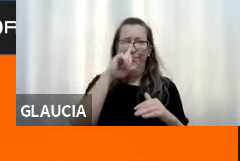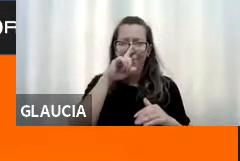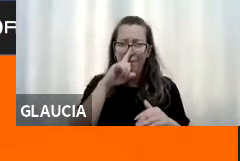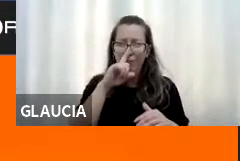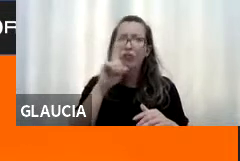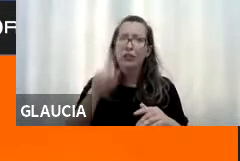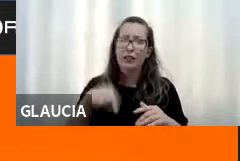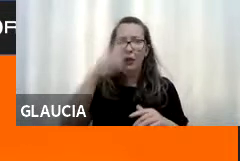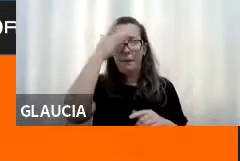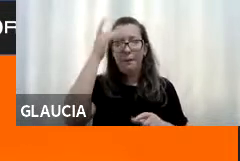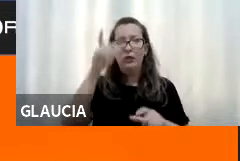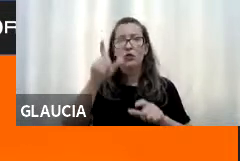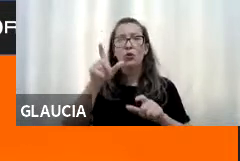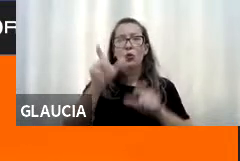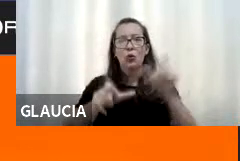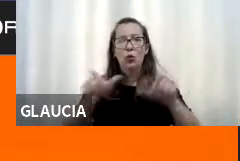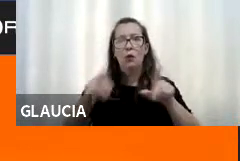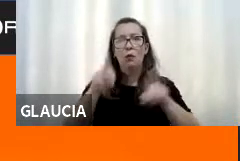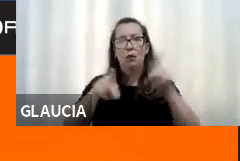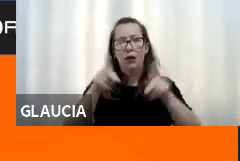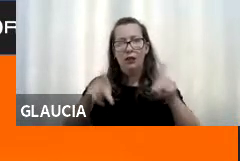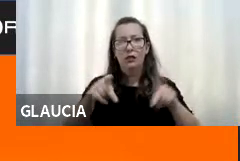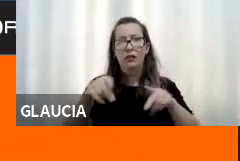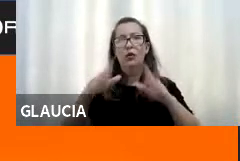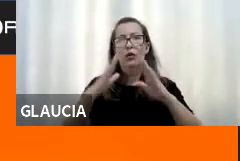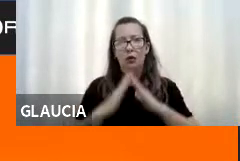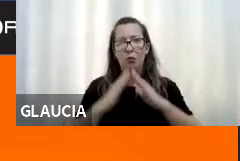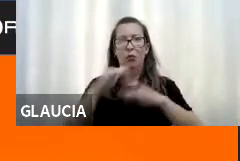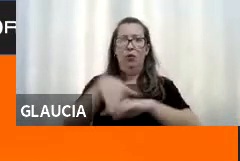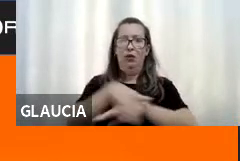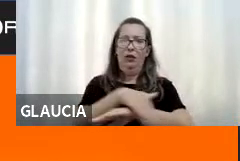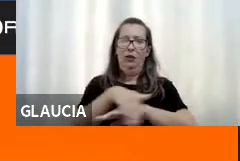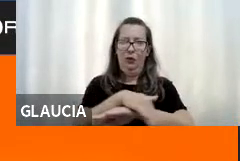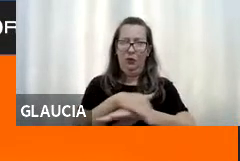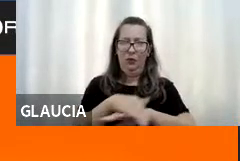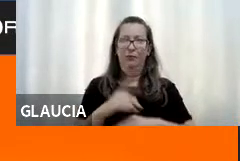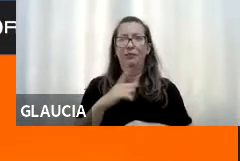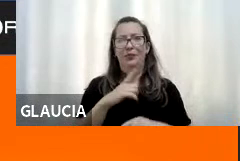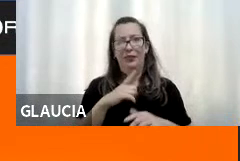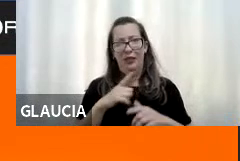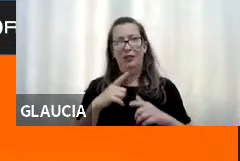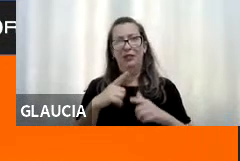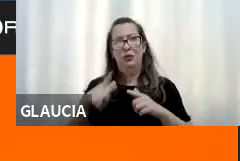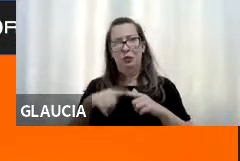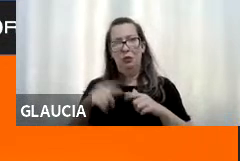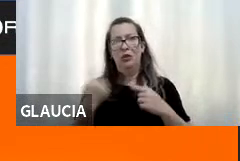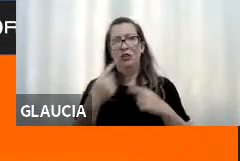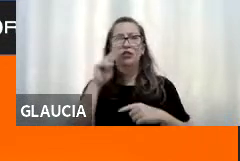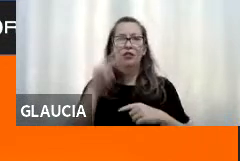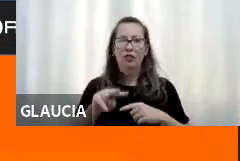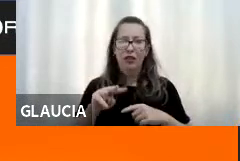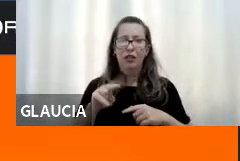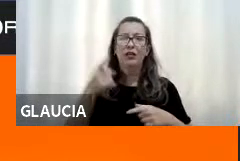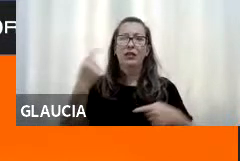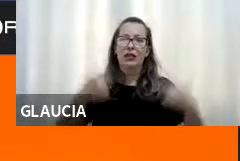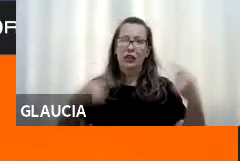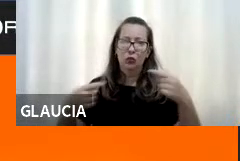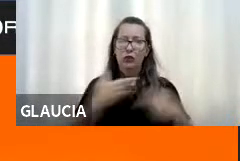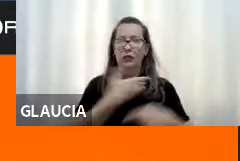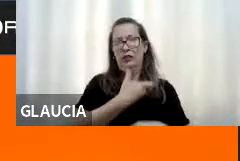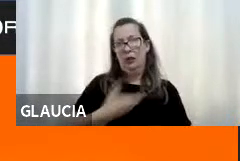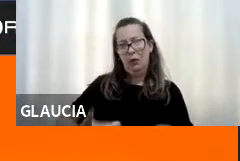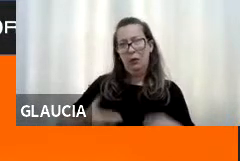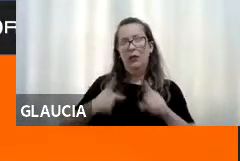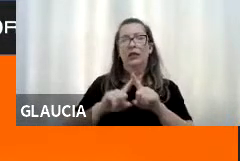Né? Não só a questão da contaminação da saúde, mas a desses reflexos que a gente está vendo das políticas públicas e